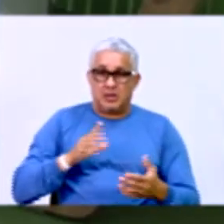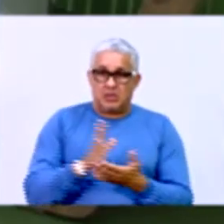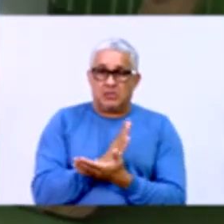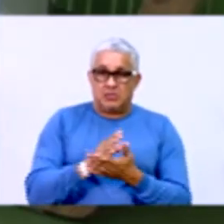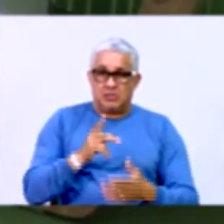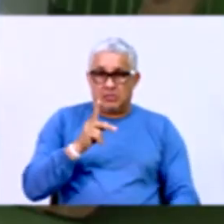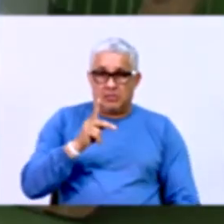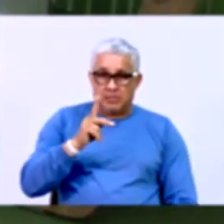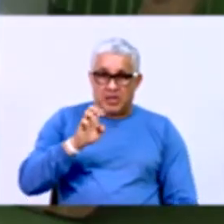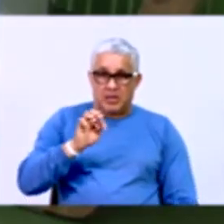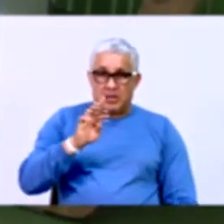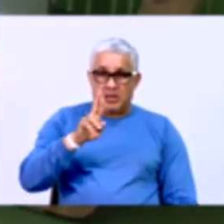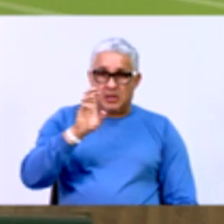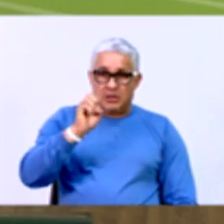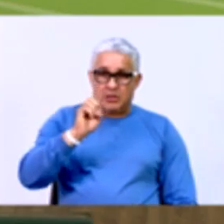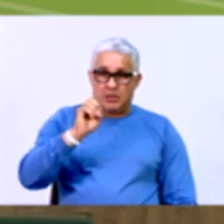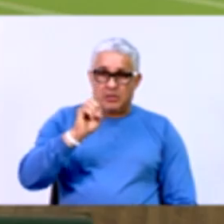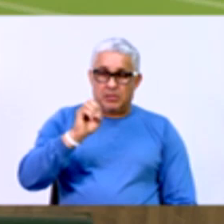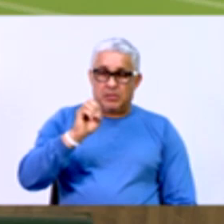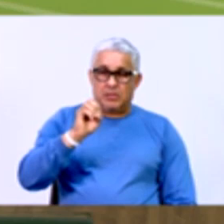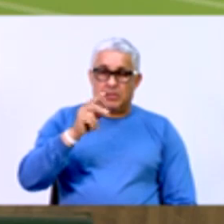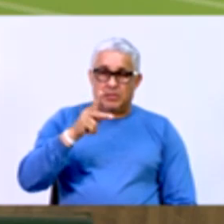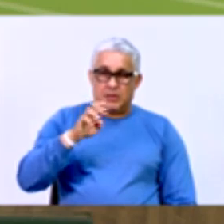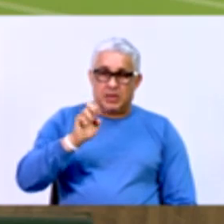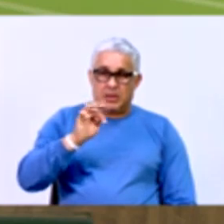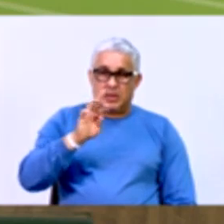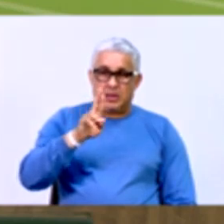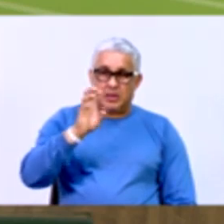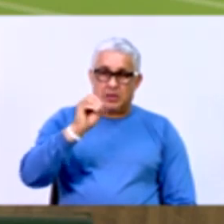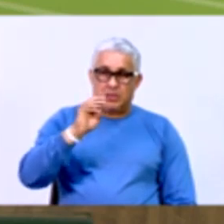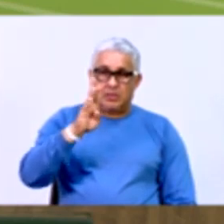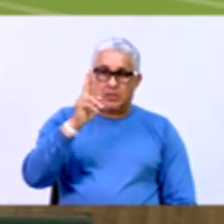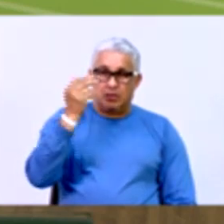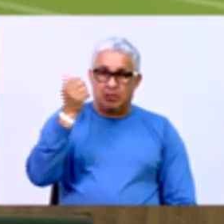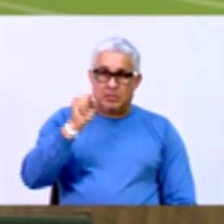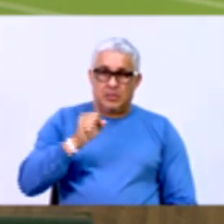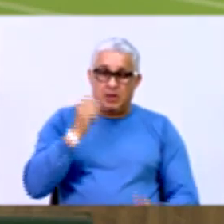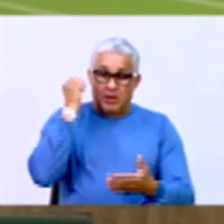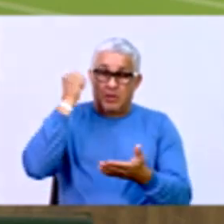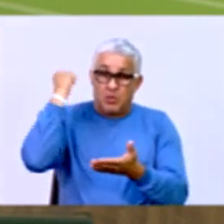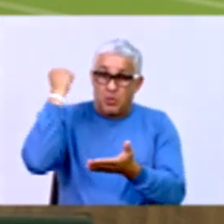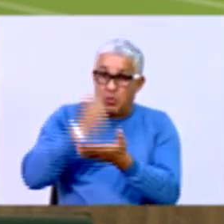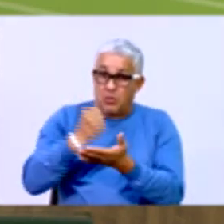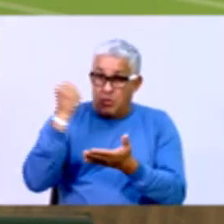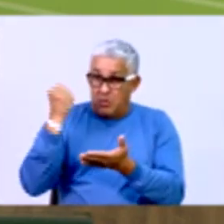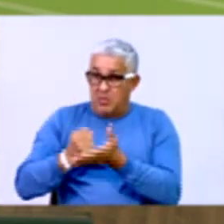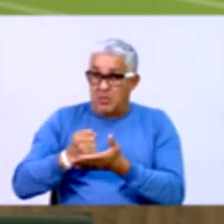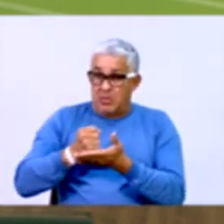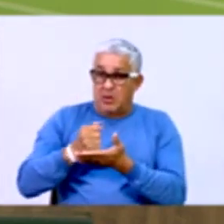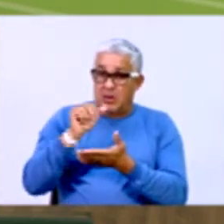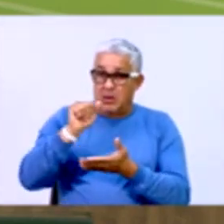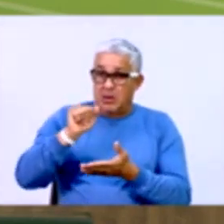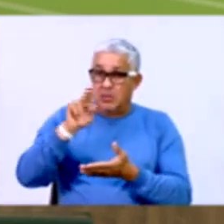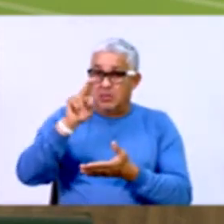agora contratou uma consultoria externa para saber o que aconteceu. Desde aquela compra daquela